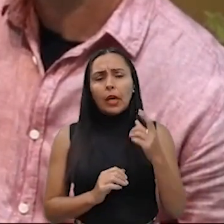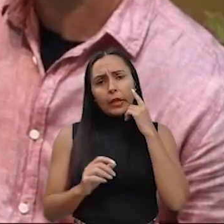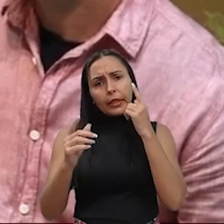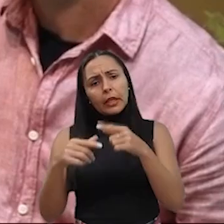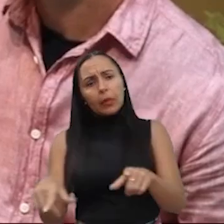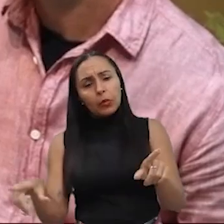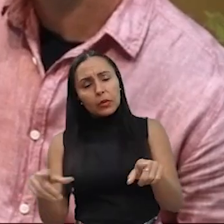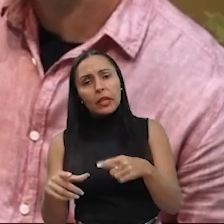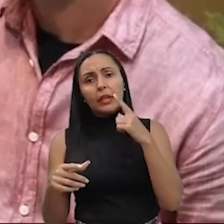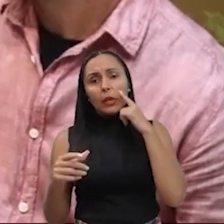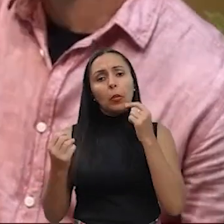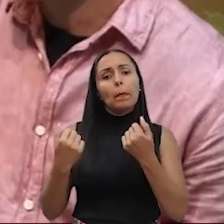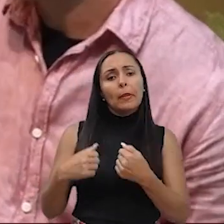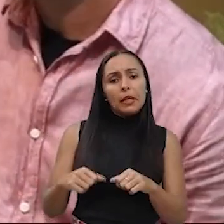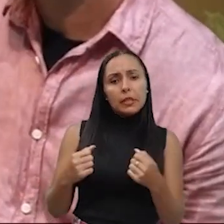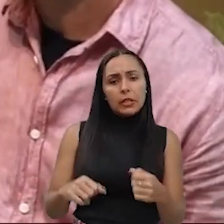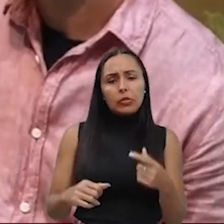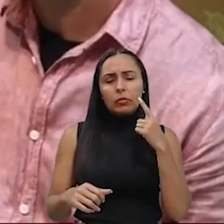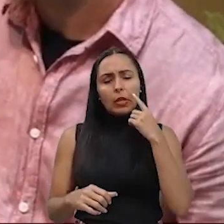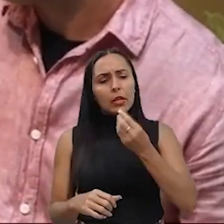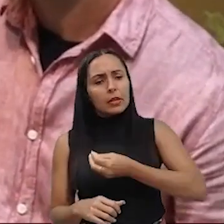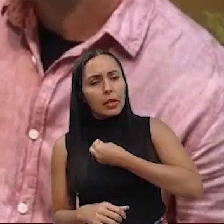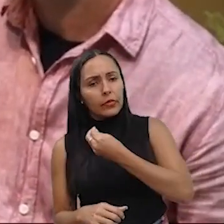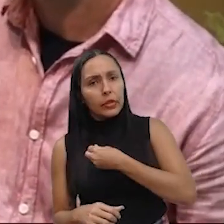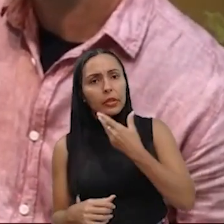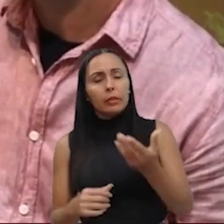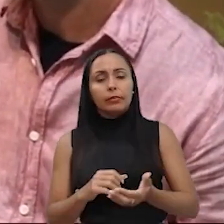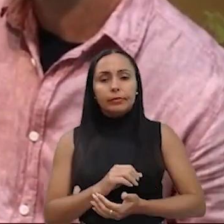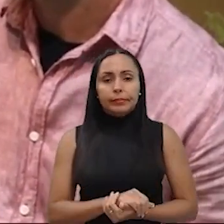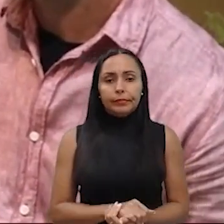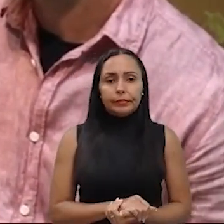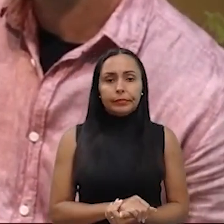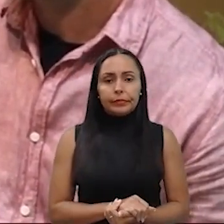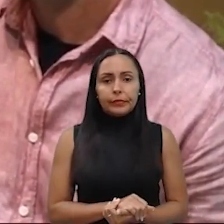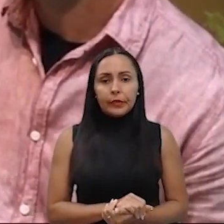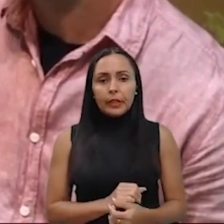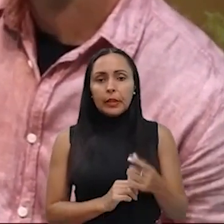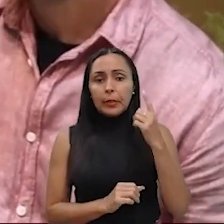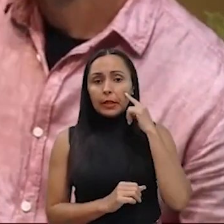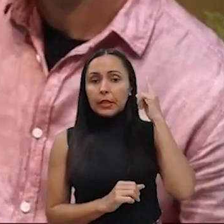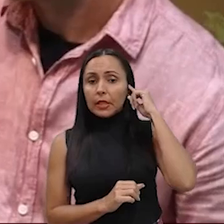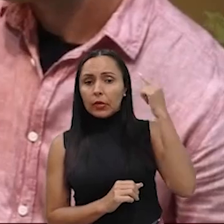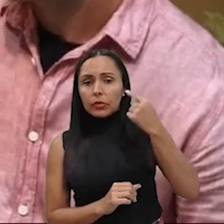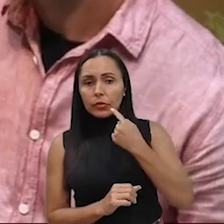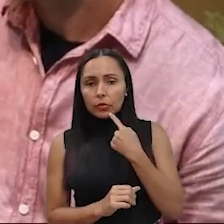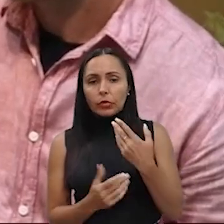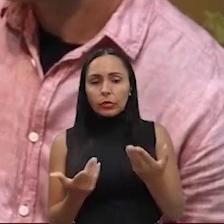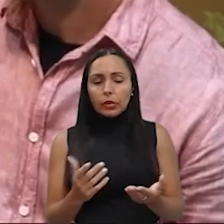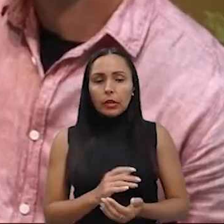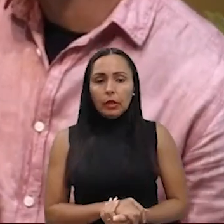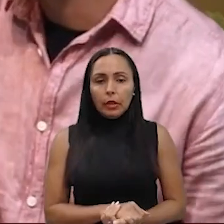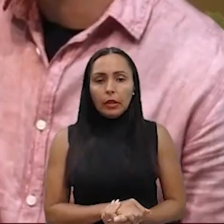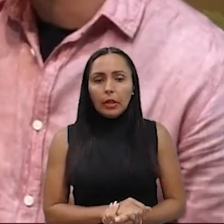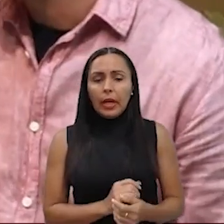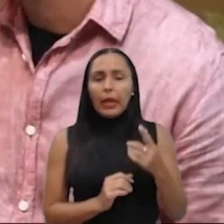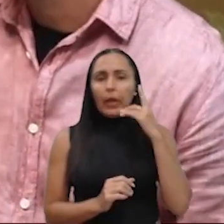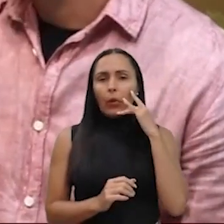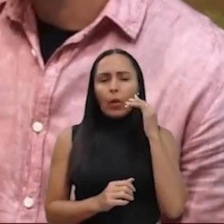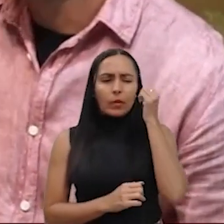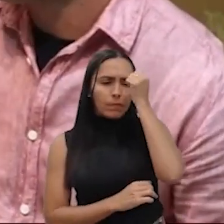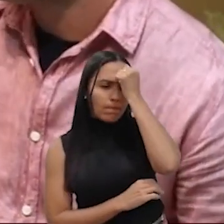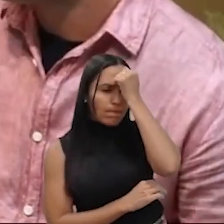preciso dar vida. Sim. Eu preciso, inclusive, dizer ao surdo o que é que se trata. É uma sofrência, não